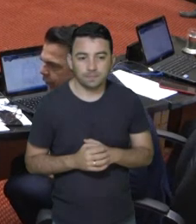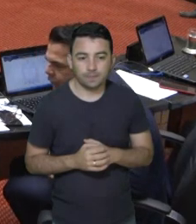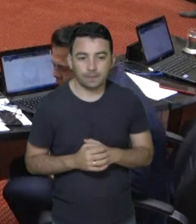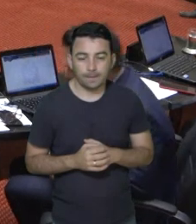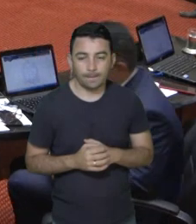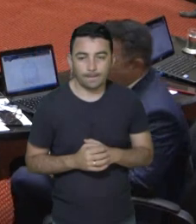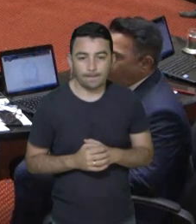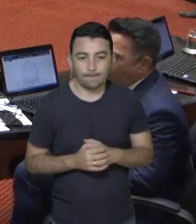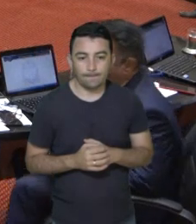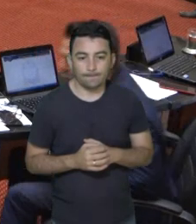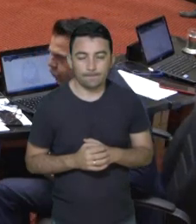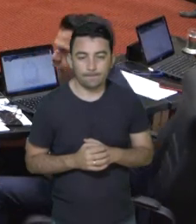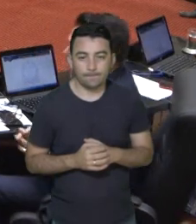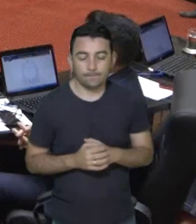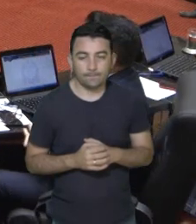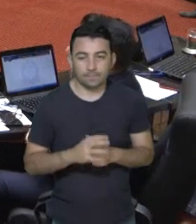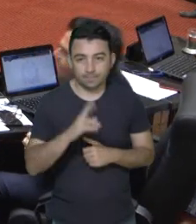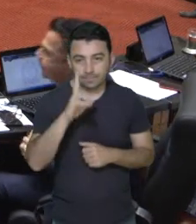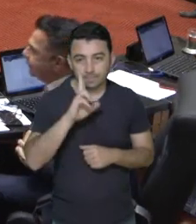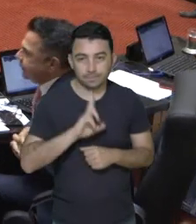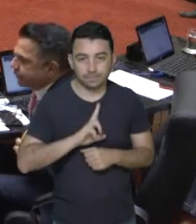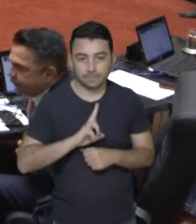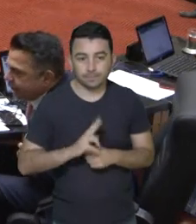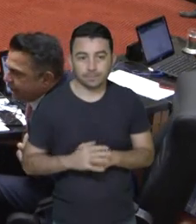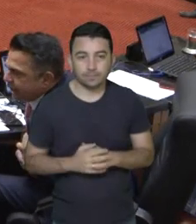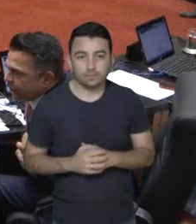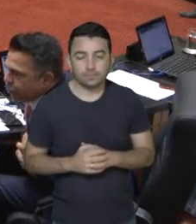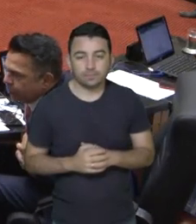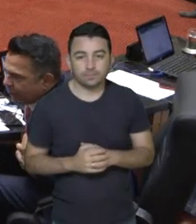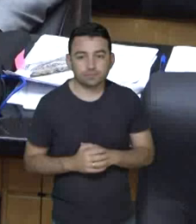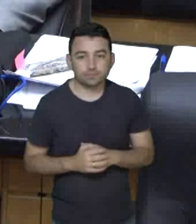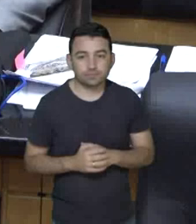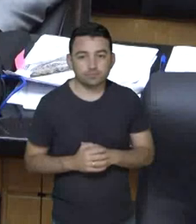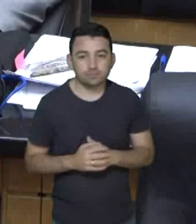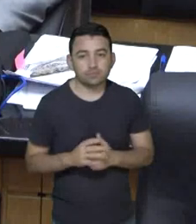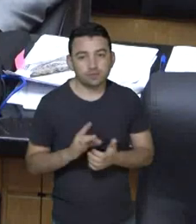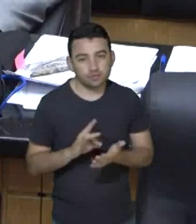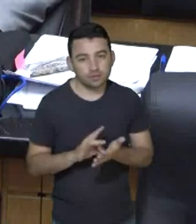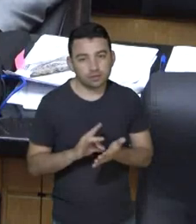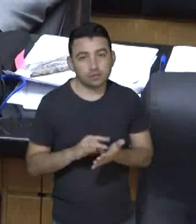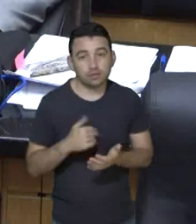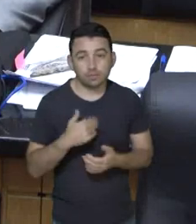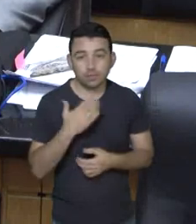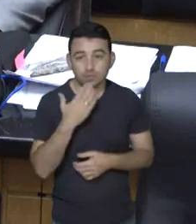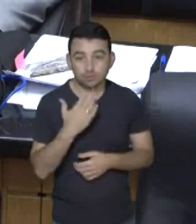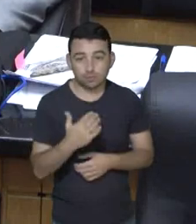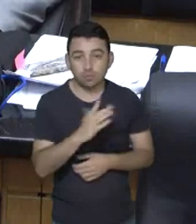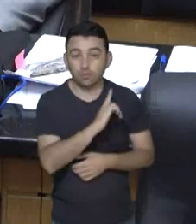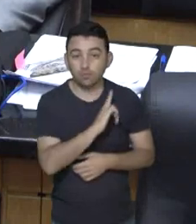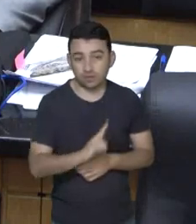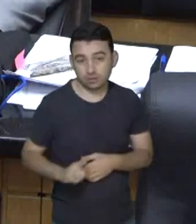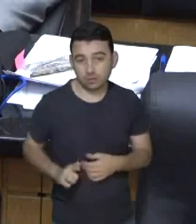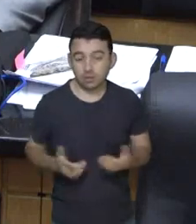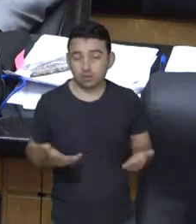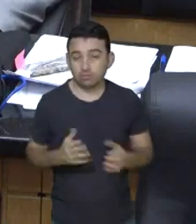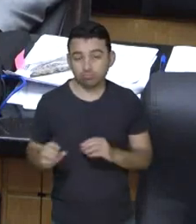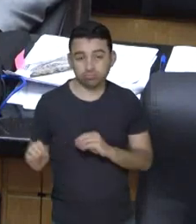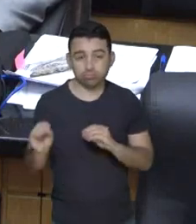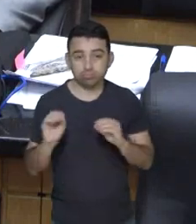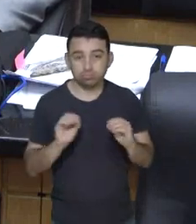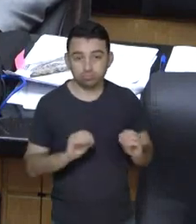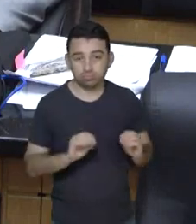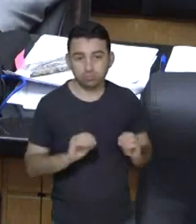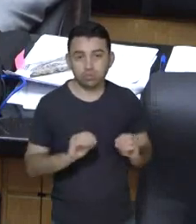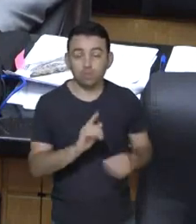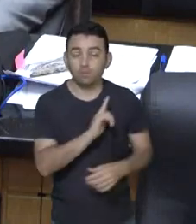Deputado Ivan. Bom, na verdade, senhor presidente, eu faço uma solicitação do governo de transição. O governo